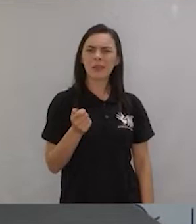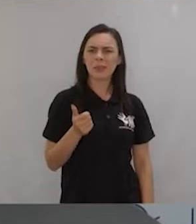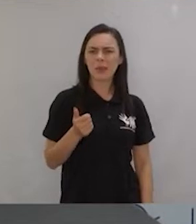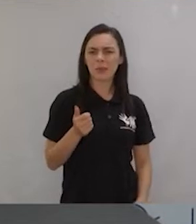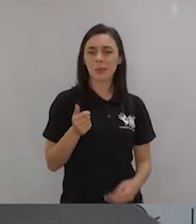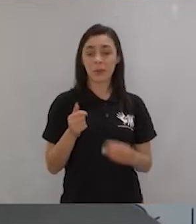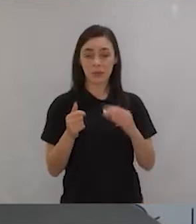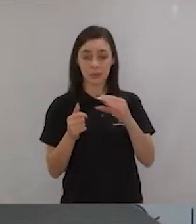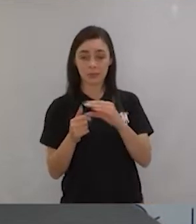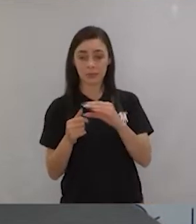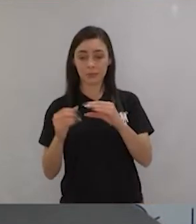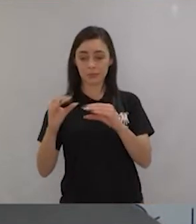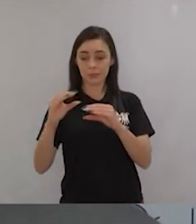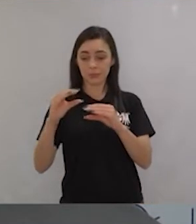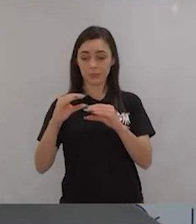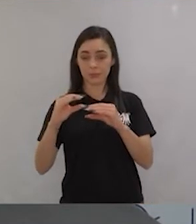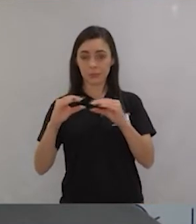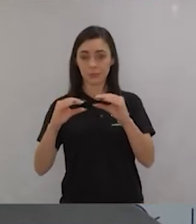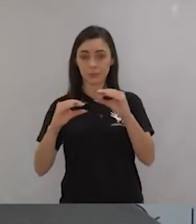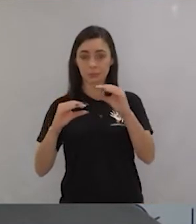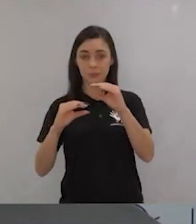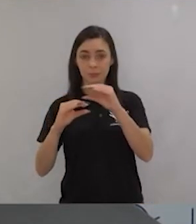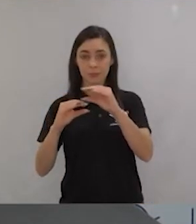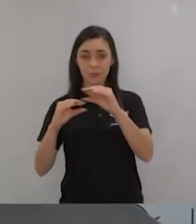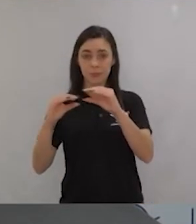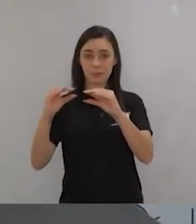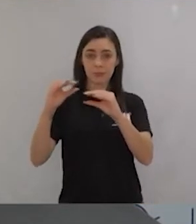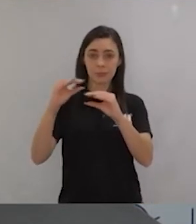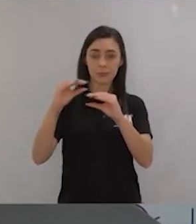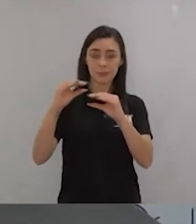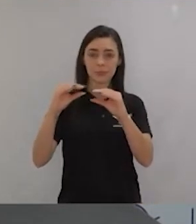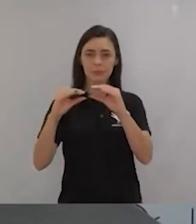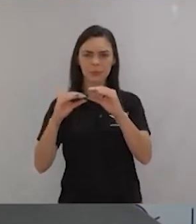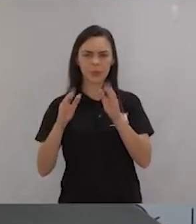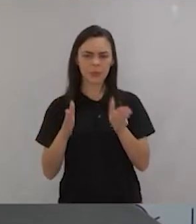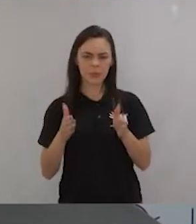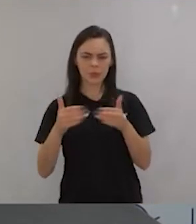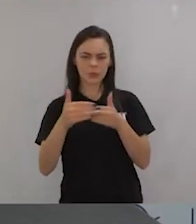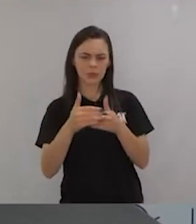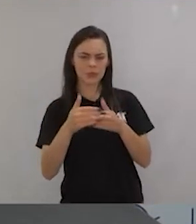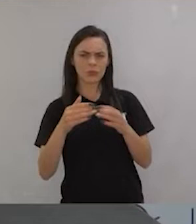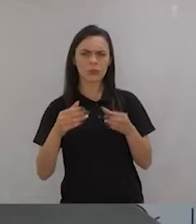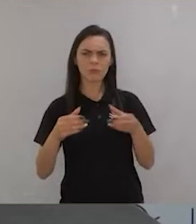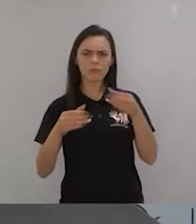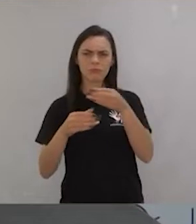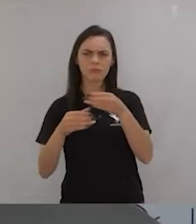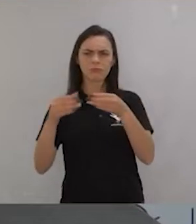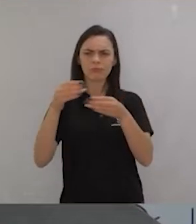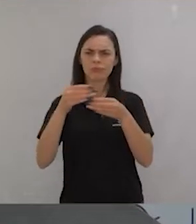parecer pouco, mas de tijolinho em tijolinho. Tijolinho serve para